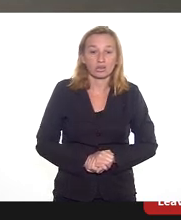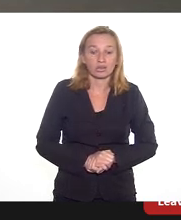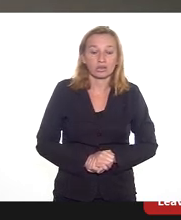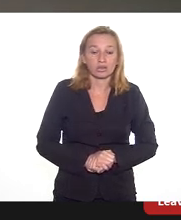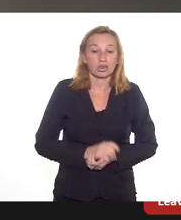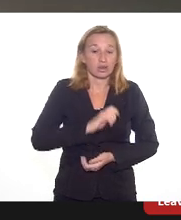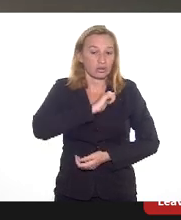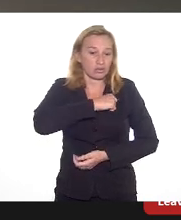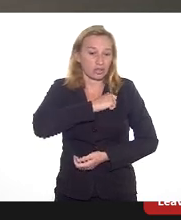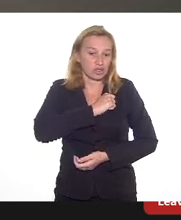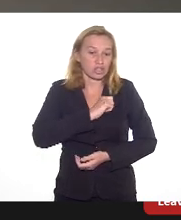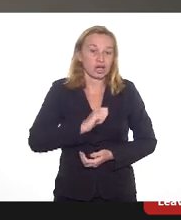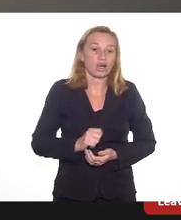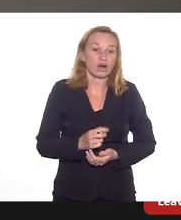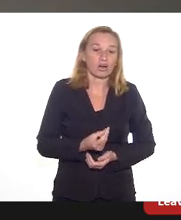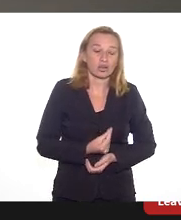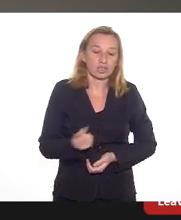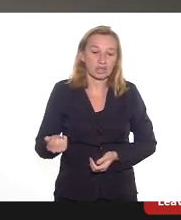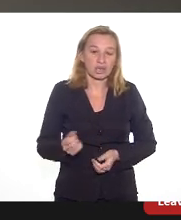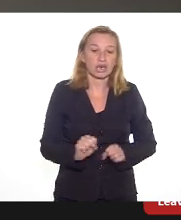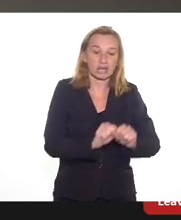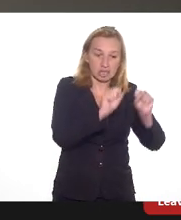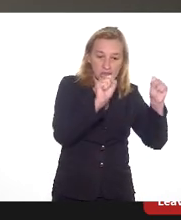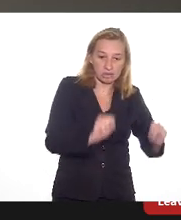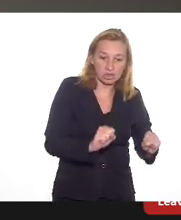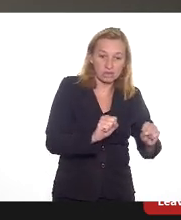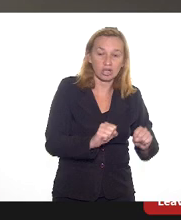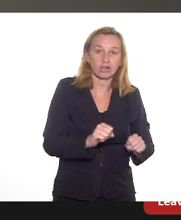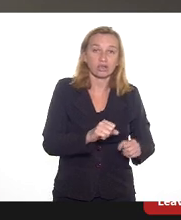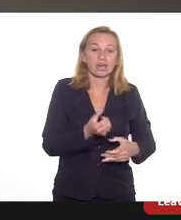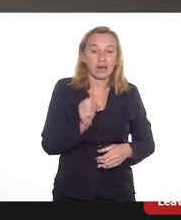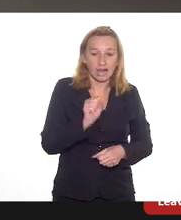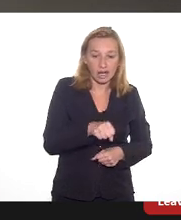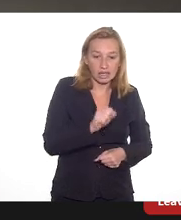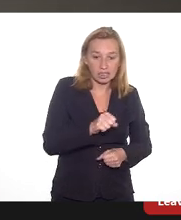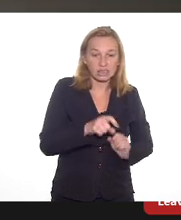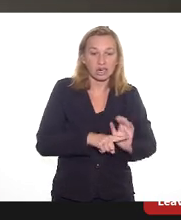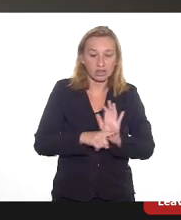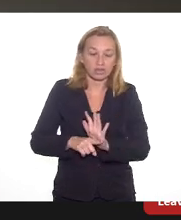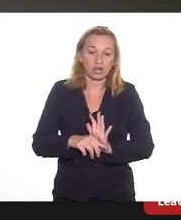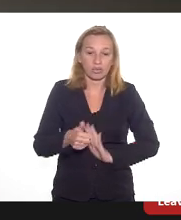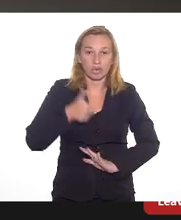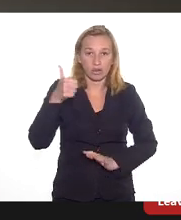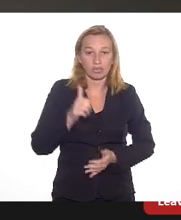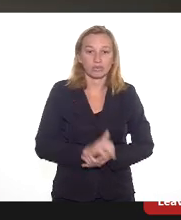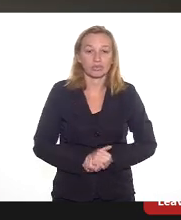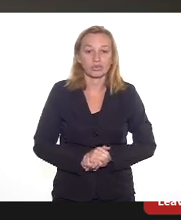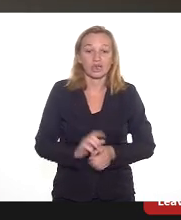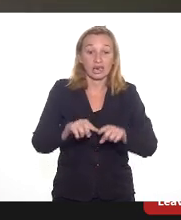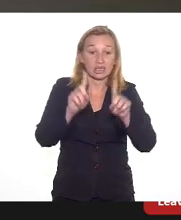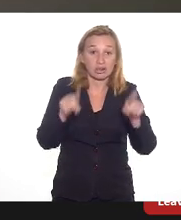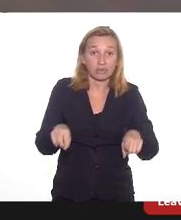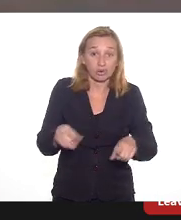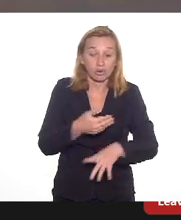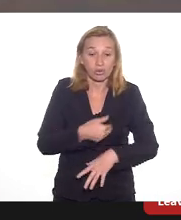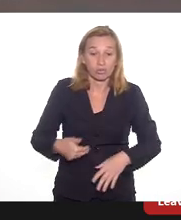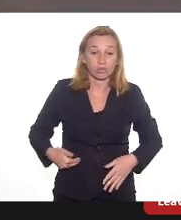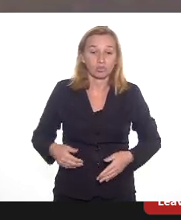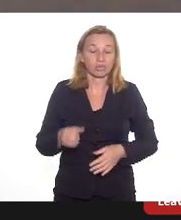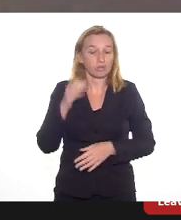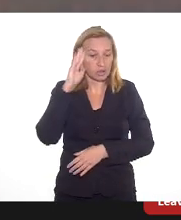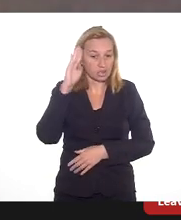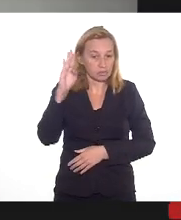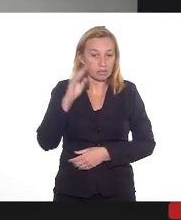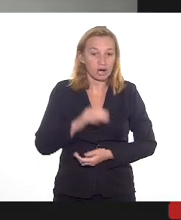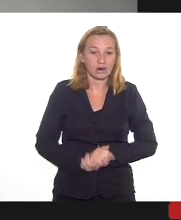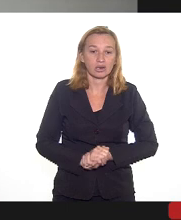a saída do regime... E aí sim, um crescimento responsável com aquilo que a gente pode arcar. Servidor é fundamental, porque